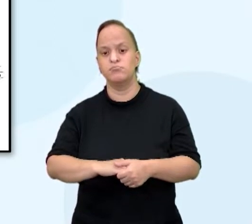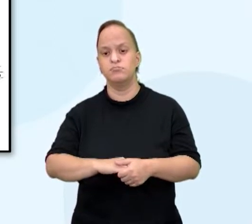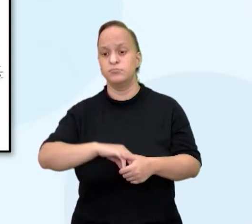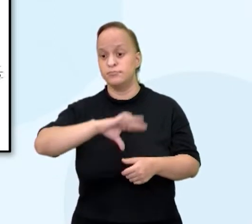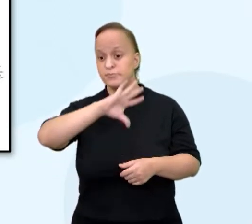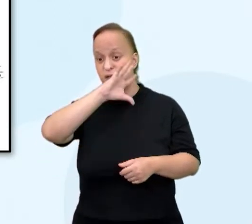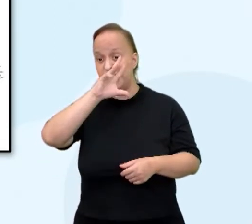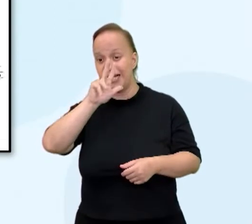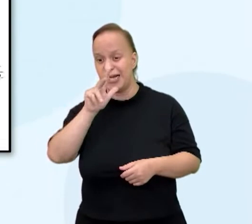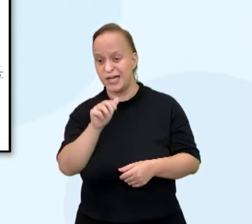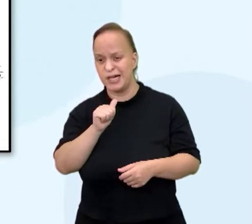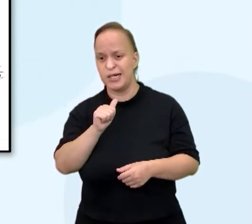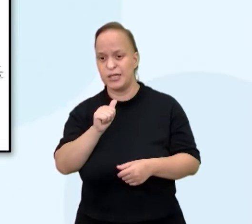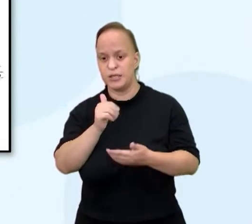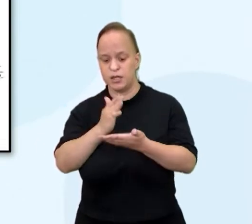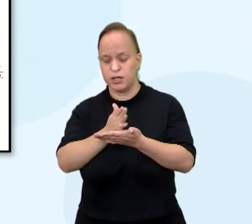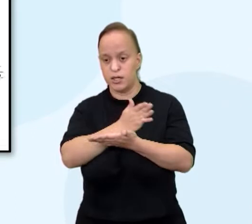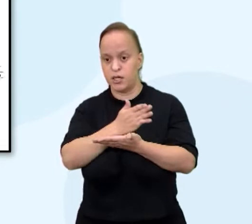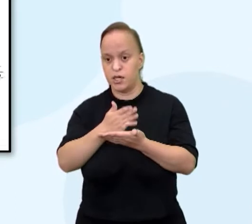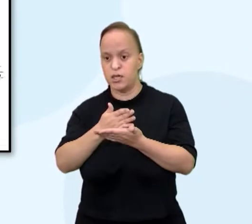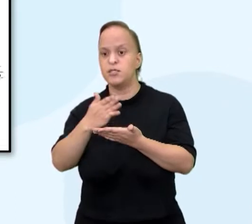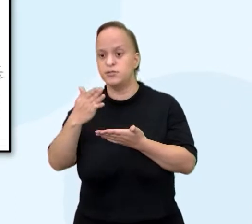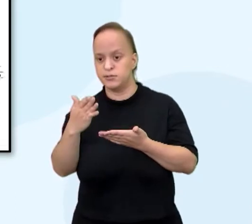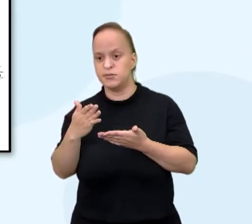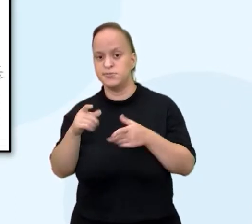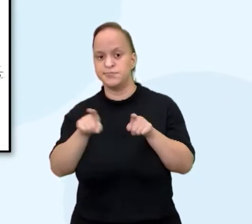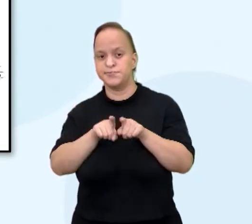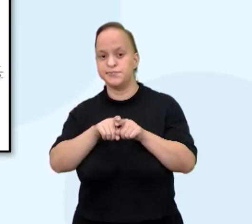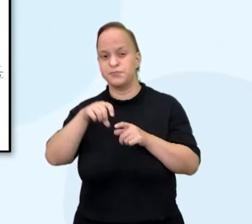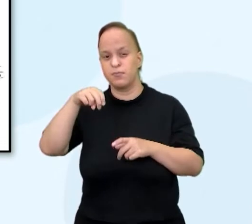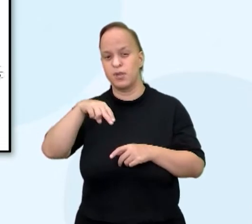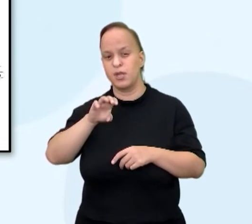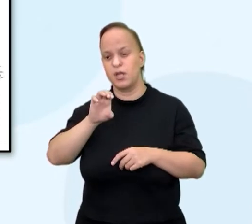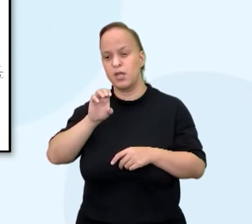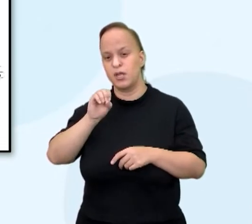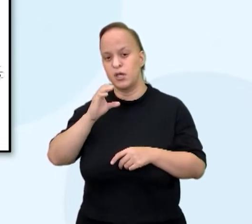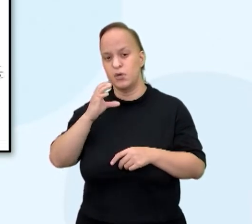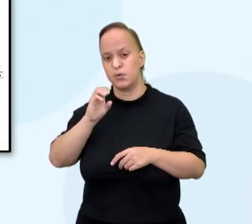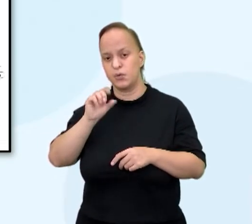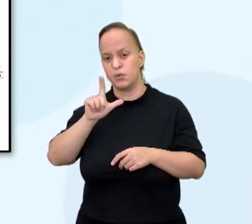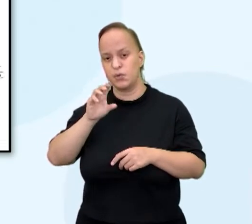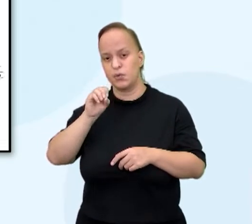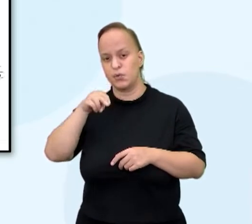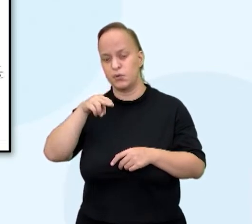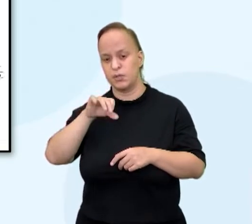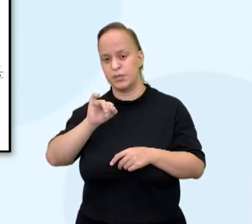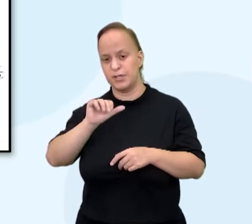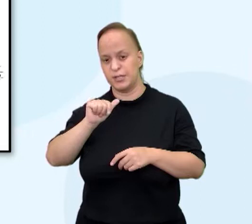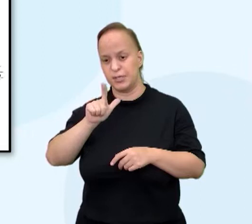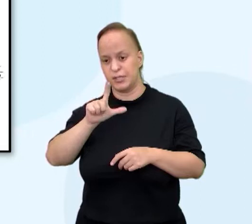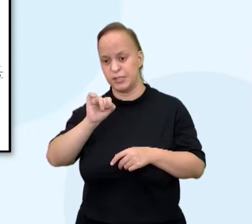da África. Nesse período, pessoal, nós estamos falando aí quando a África foi dividida entre